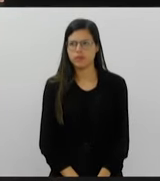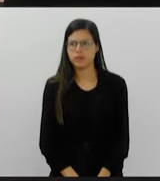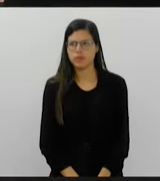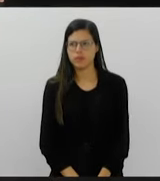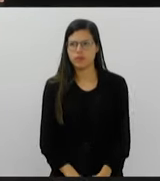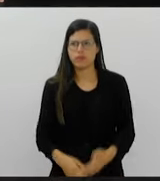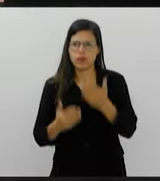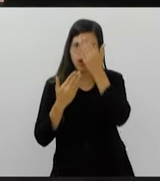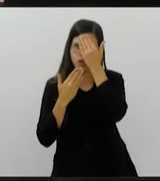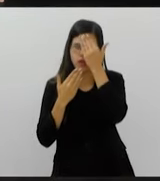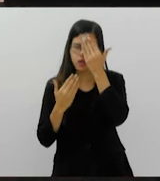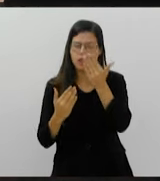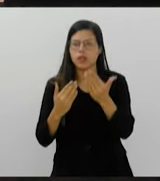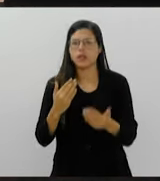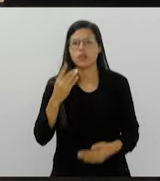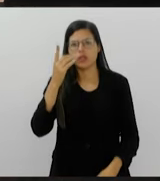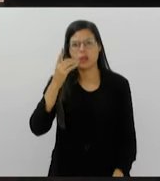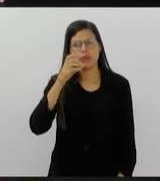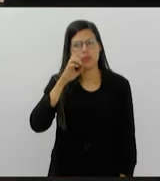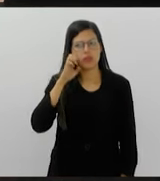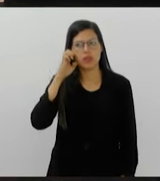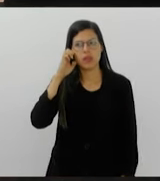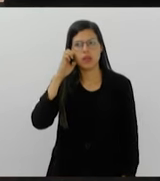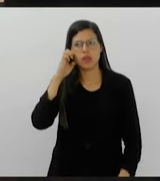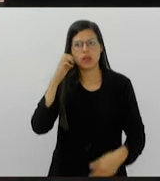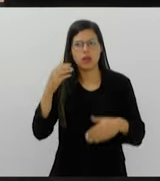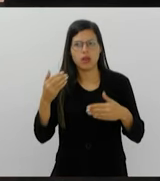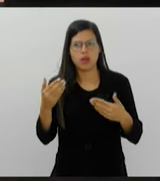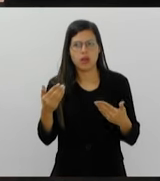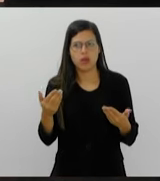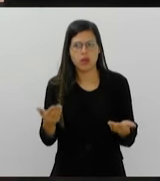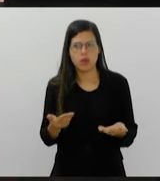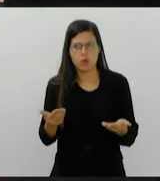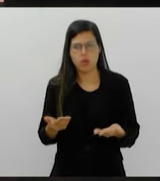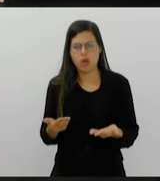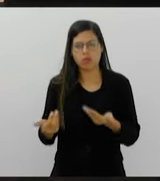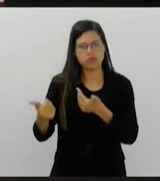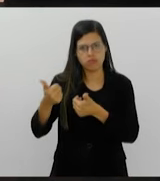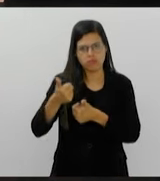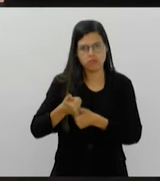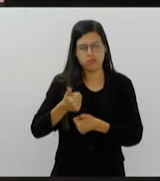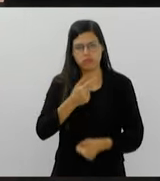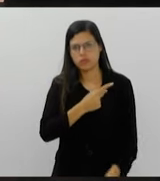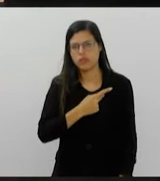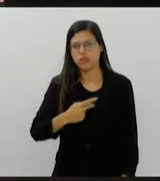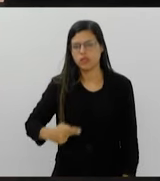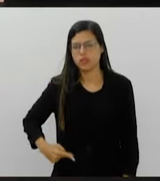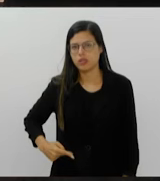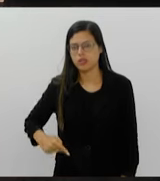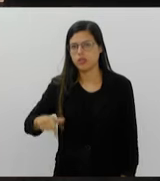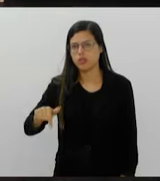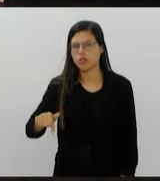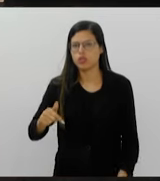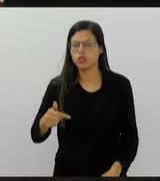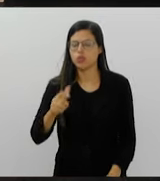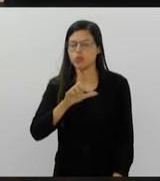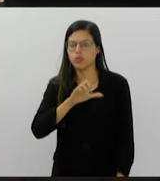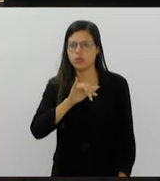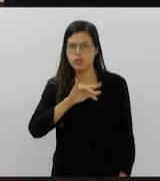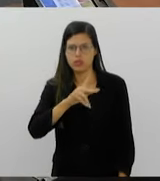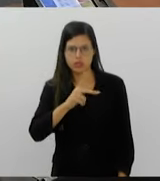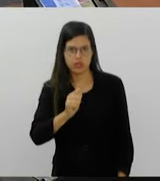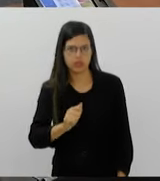Agradeço a Vossa Excelência. Passo aqui a presidência para a deputada Lucinha, para que eu possa fazer o uso da